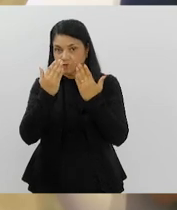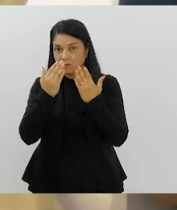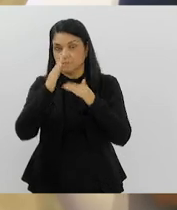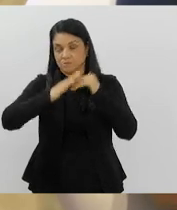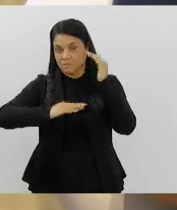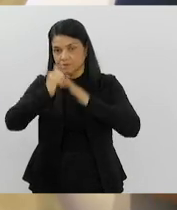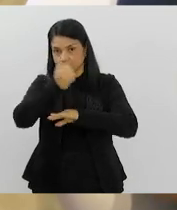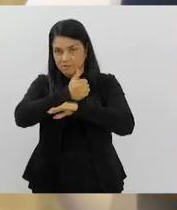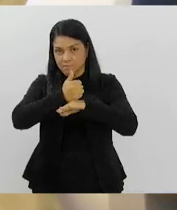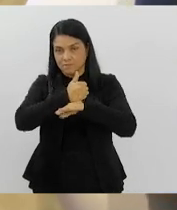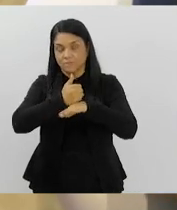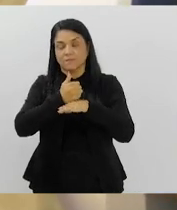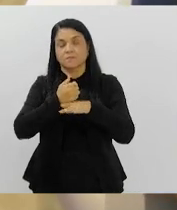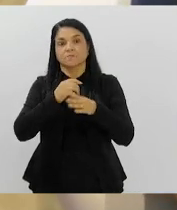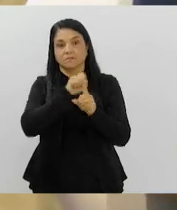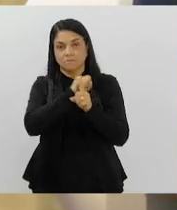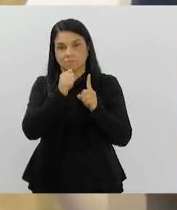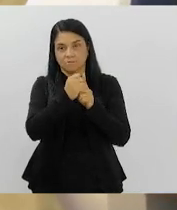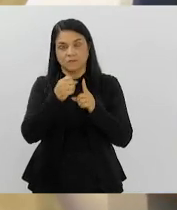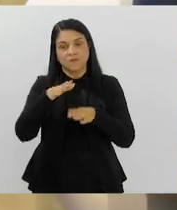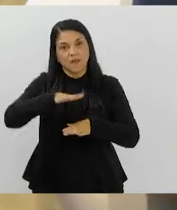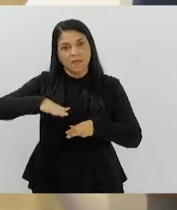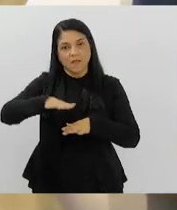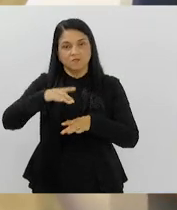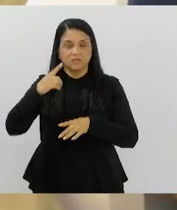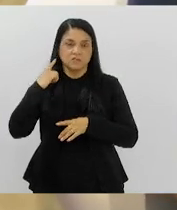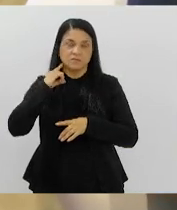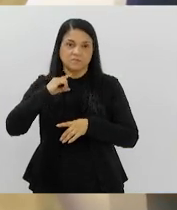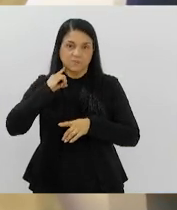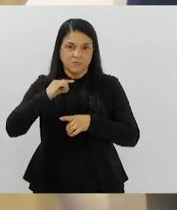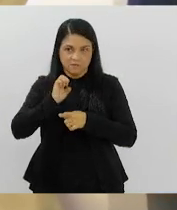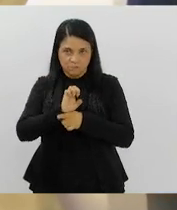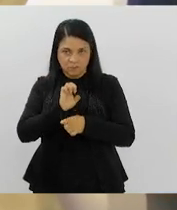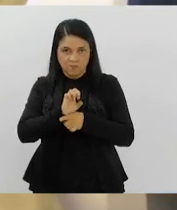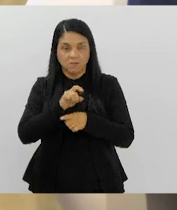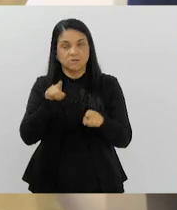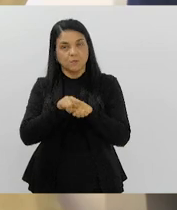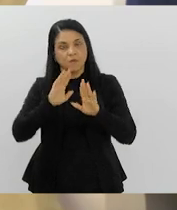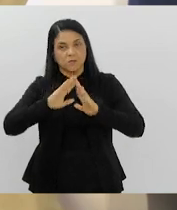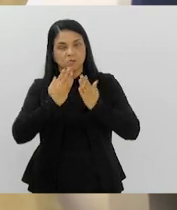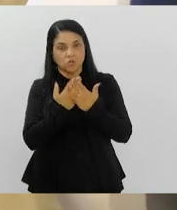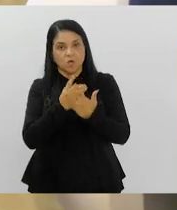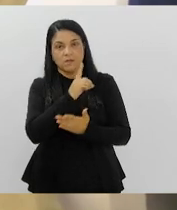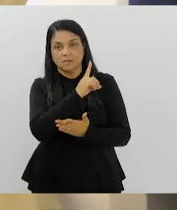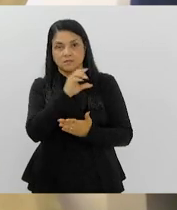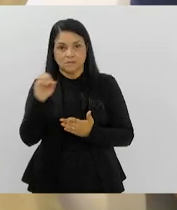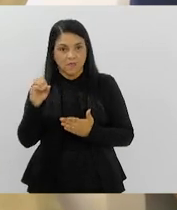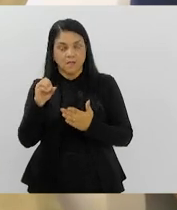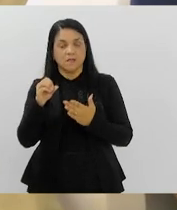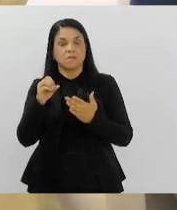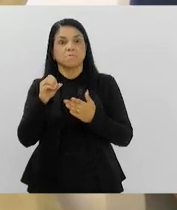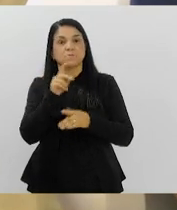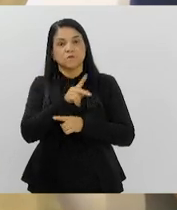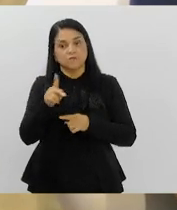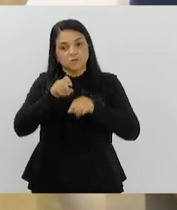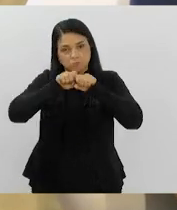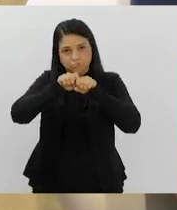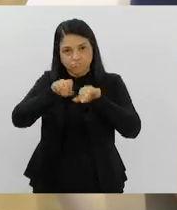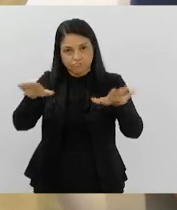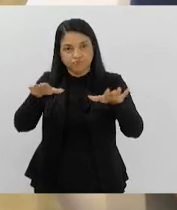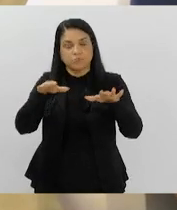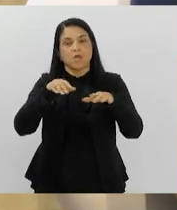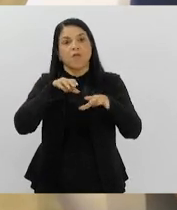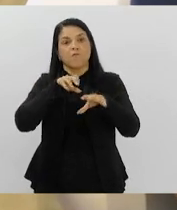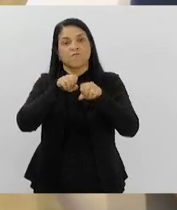de Minas, e também com toda a nossa escola de formação, onde nós temos 100 professores que fazem toda a multiplicação das formações para a